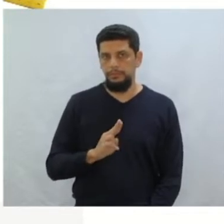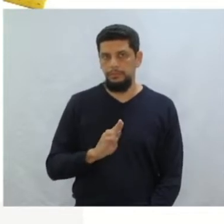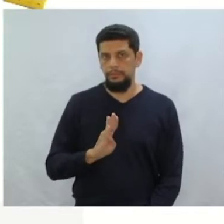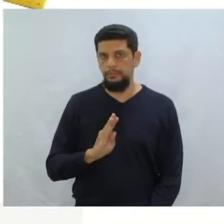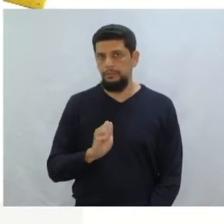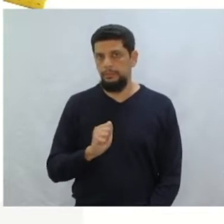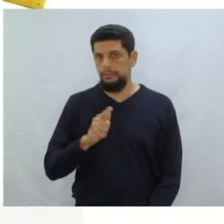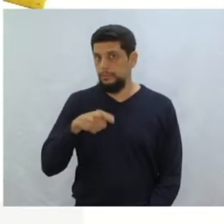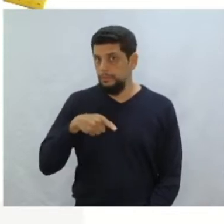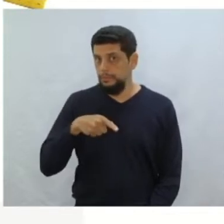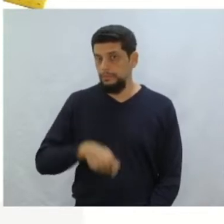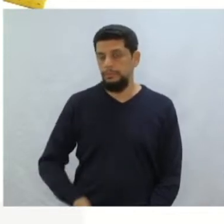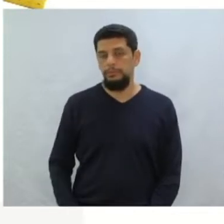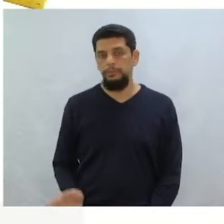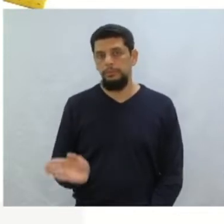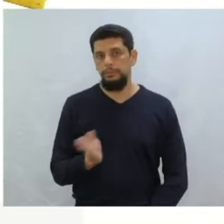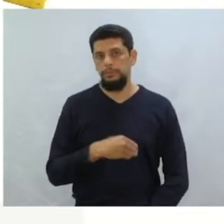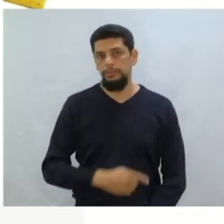1 quilo de fubá,